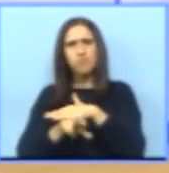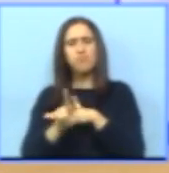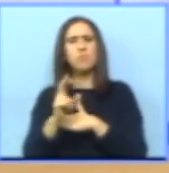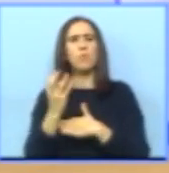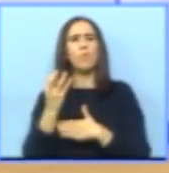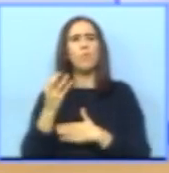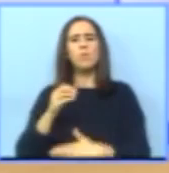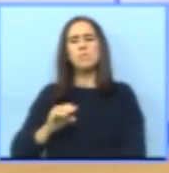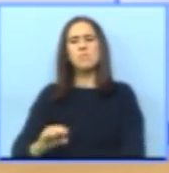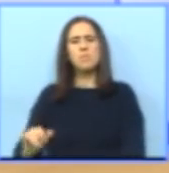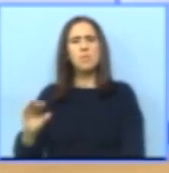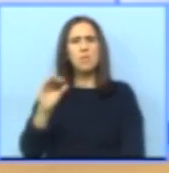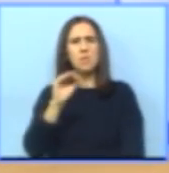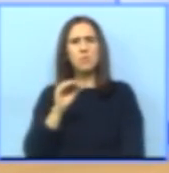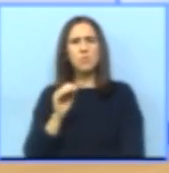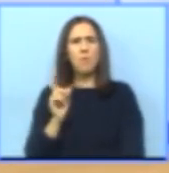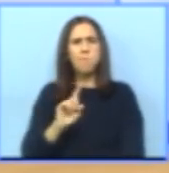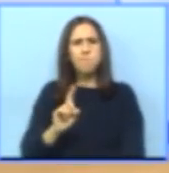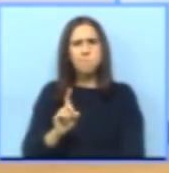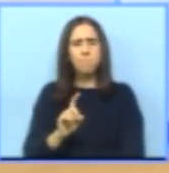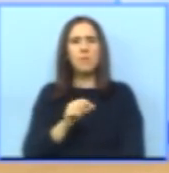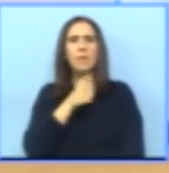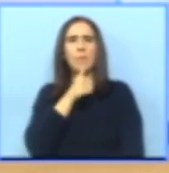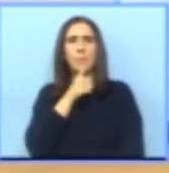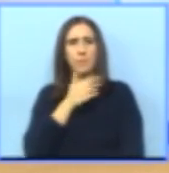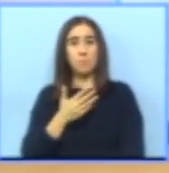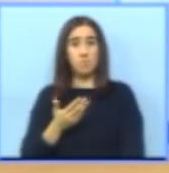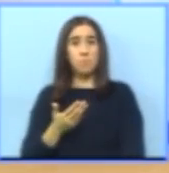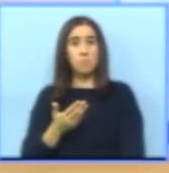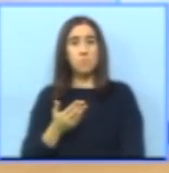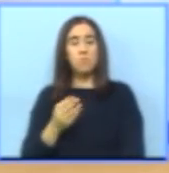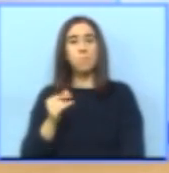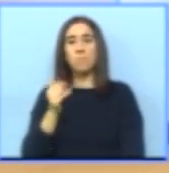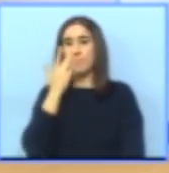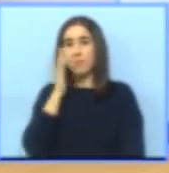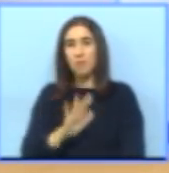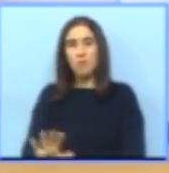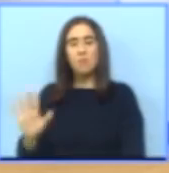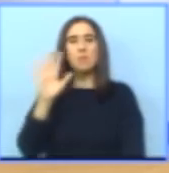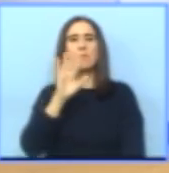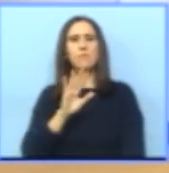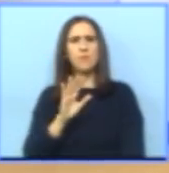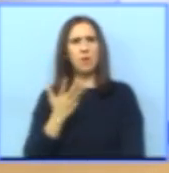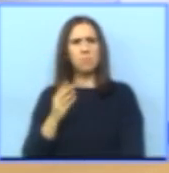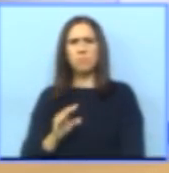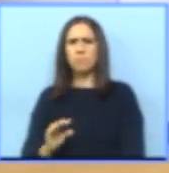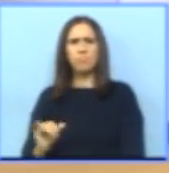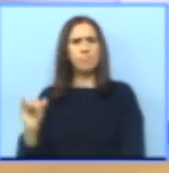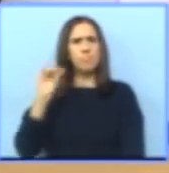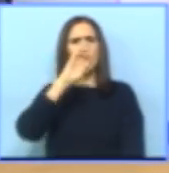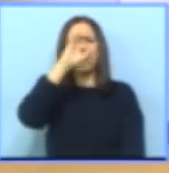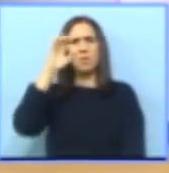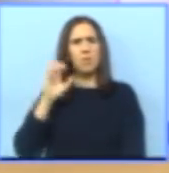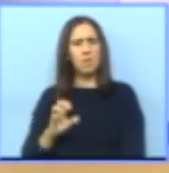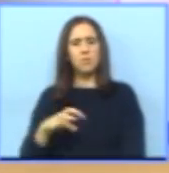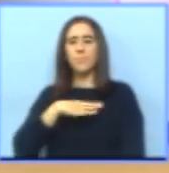digamos, mais inacessíveis, digamos, na África, em todos os continentes. Portanto, a